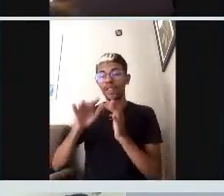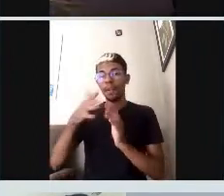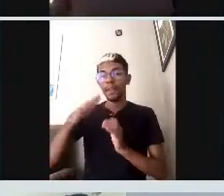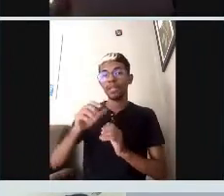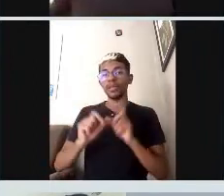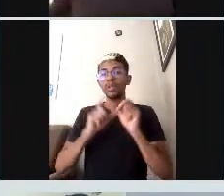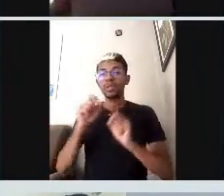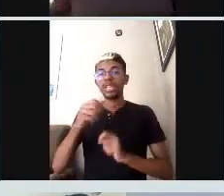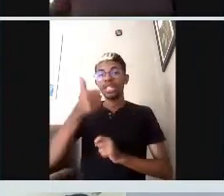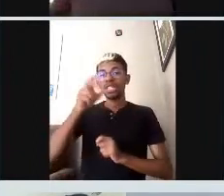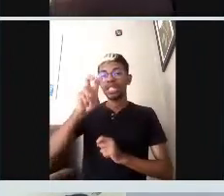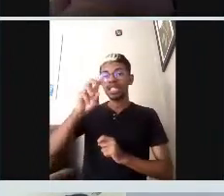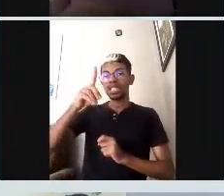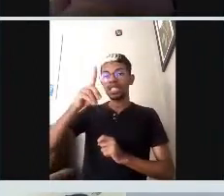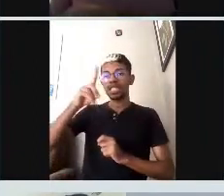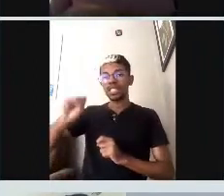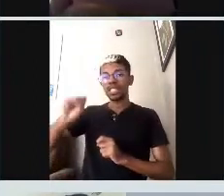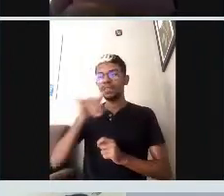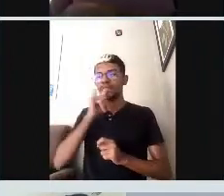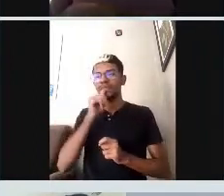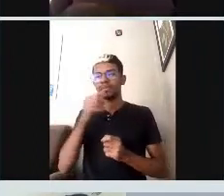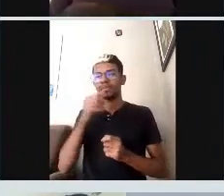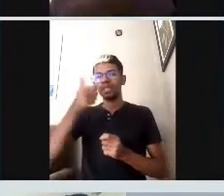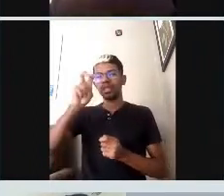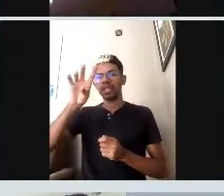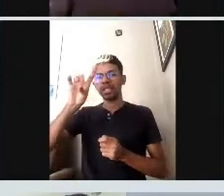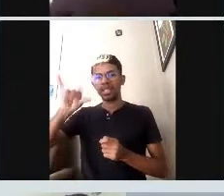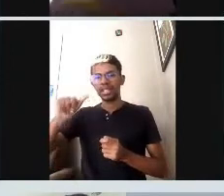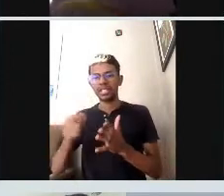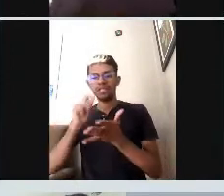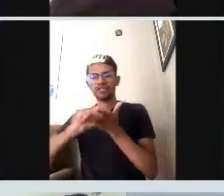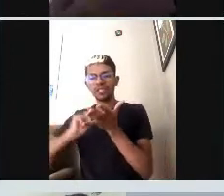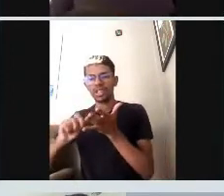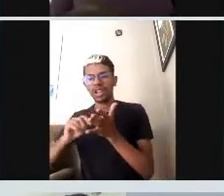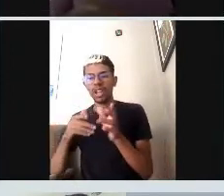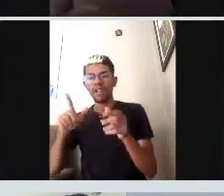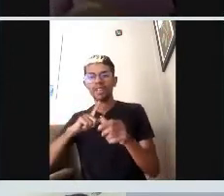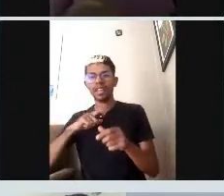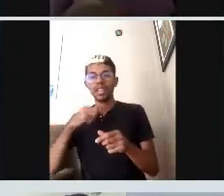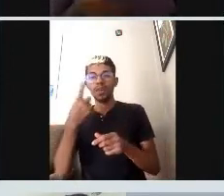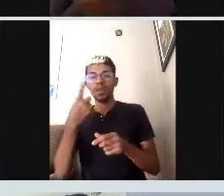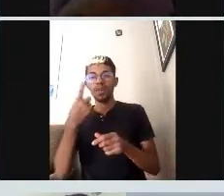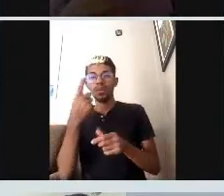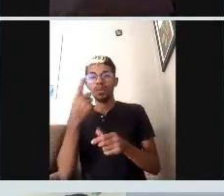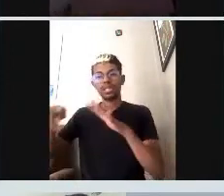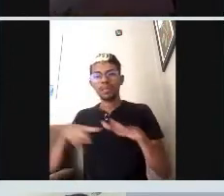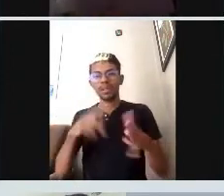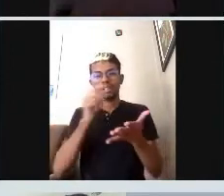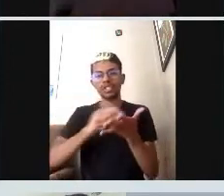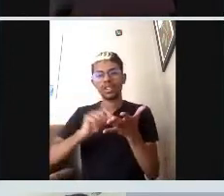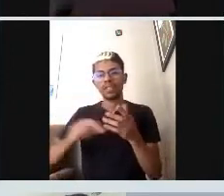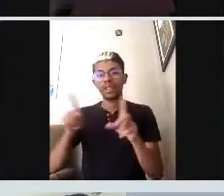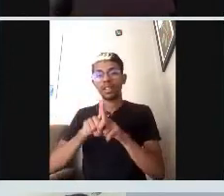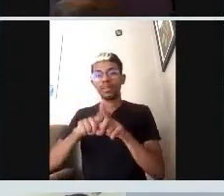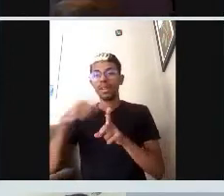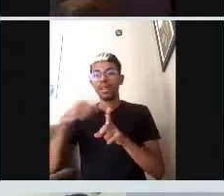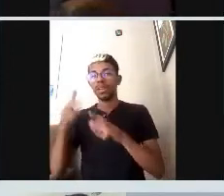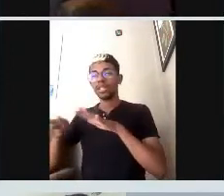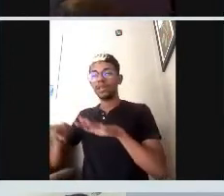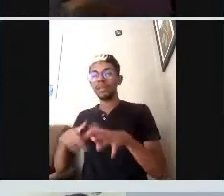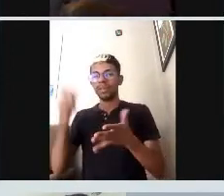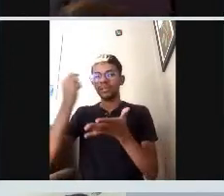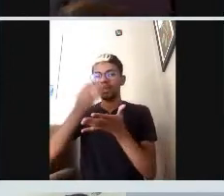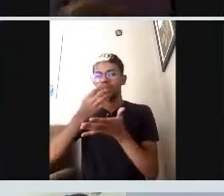vão ter uma semana para corrigir. Então, é importante que você já entre nesse fluxo. Eu queria que você começasse